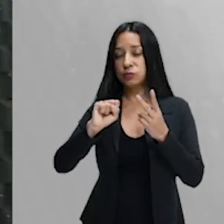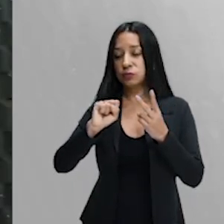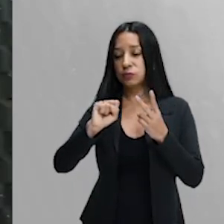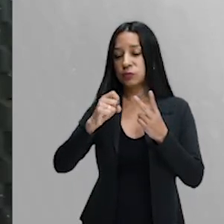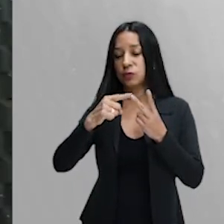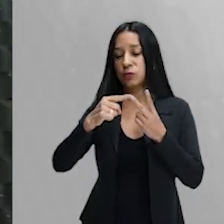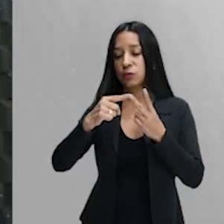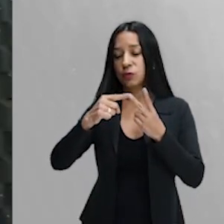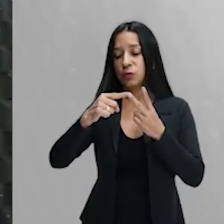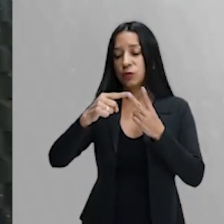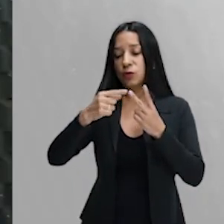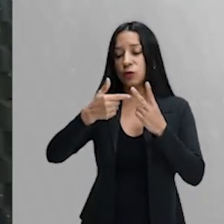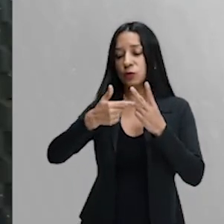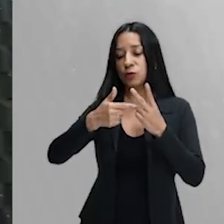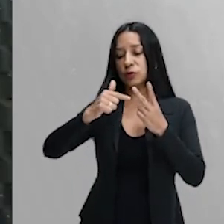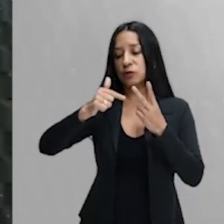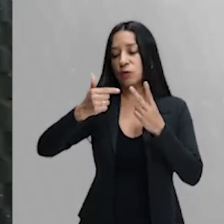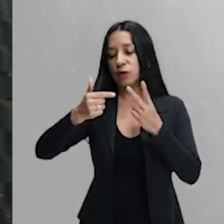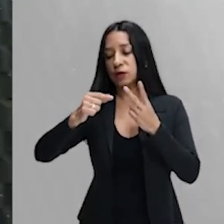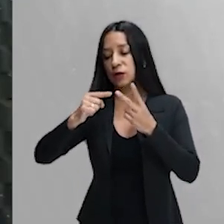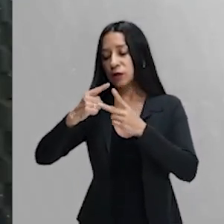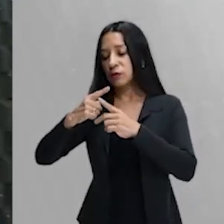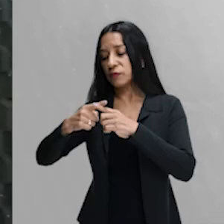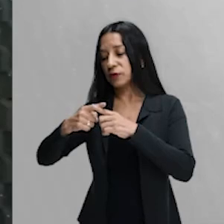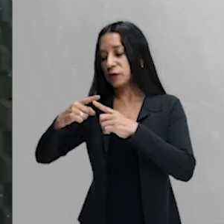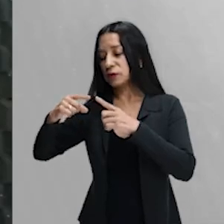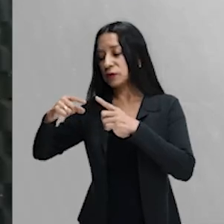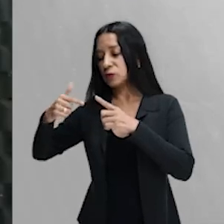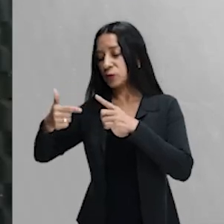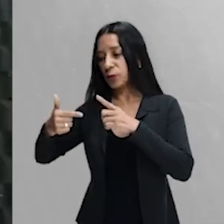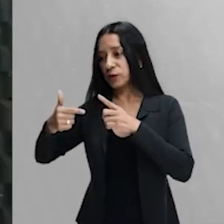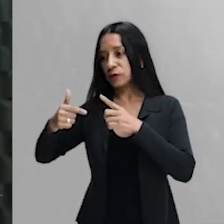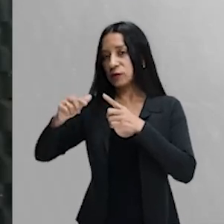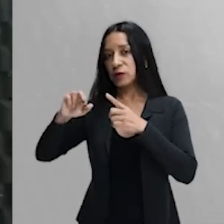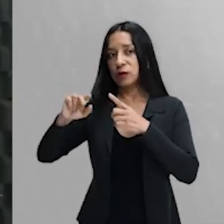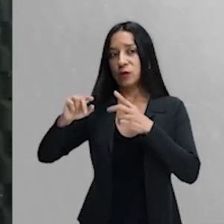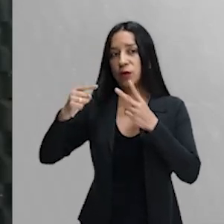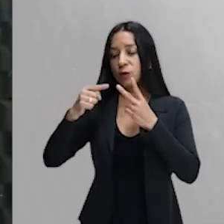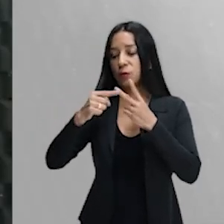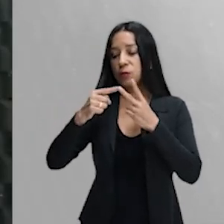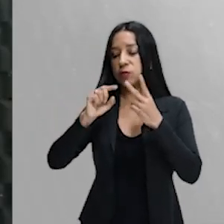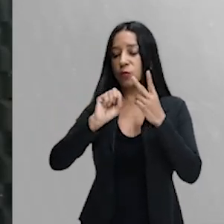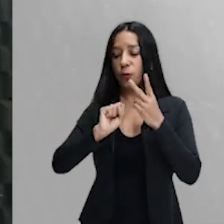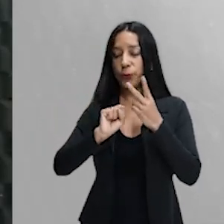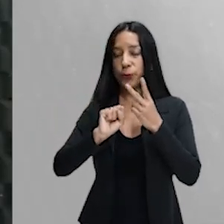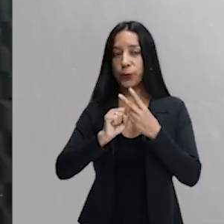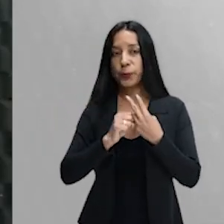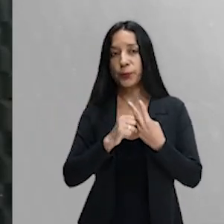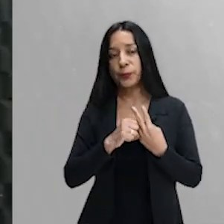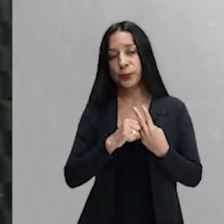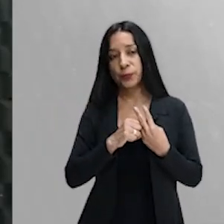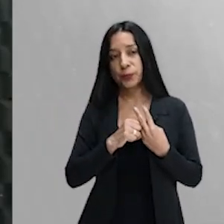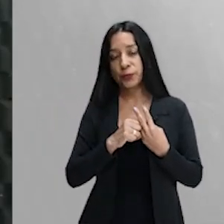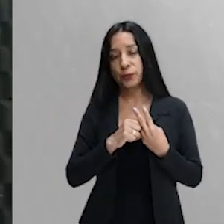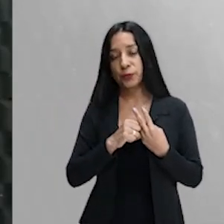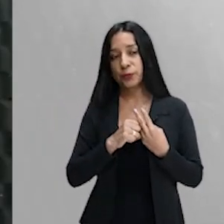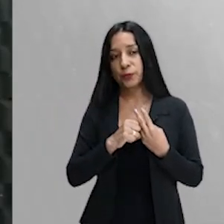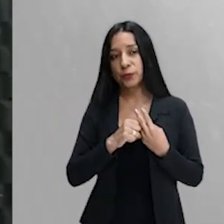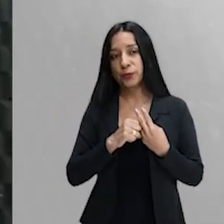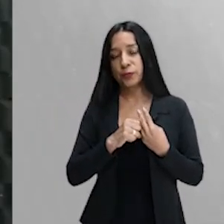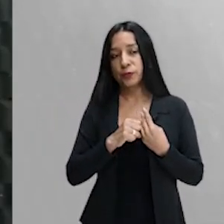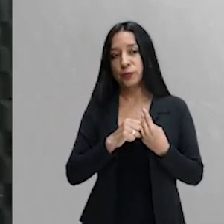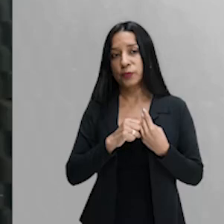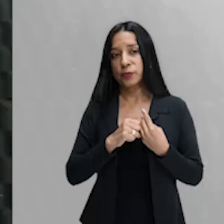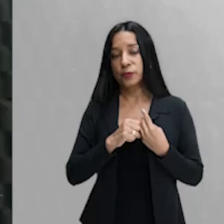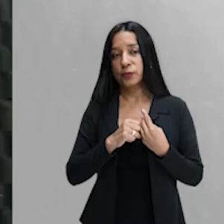vai encontrar isso aqui. Tá? Esse 2 sai e o outro fica. Então, você tem que a altura é igual a 2